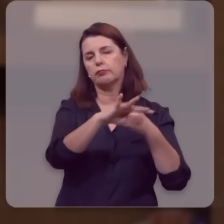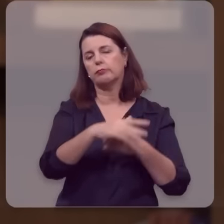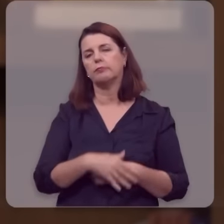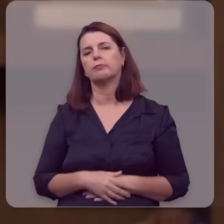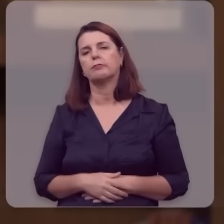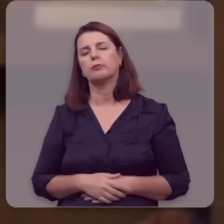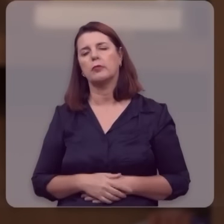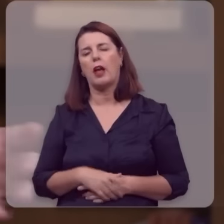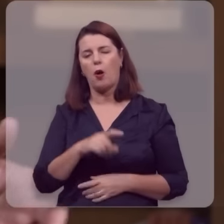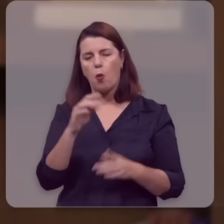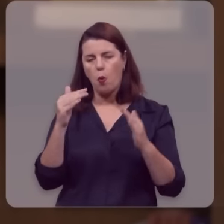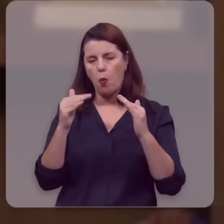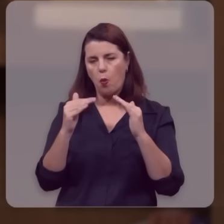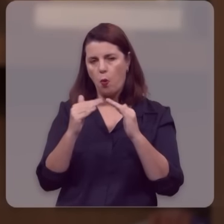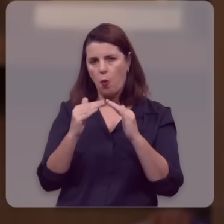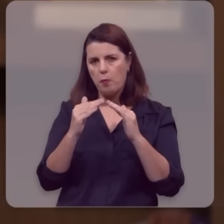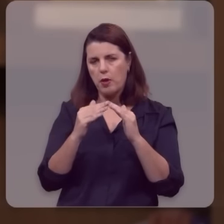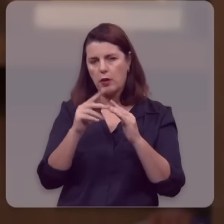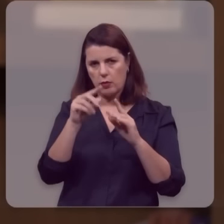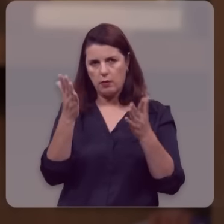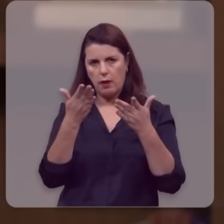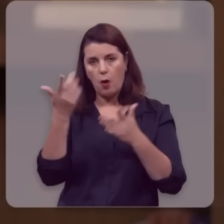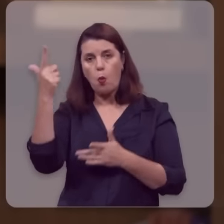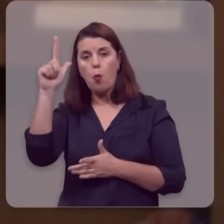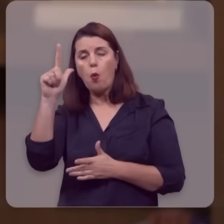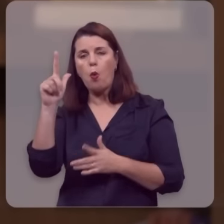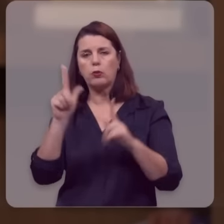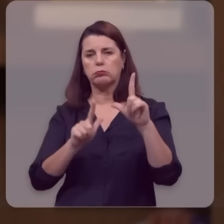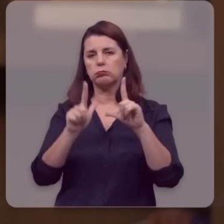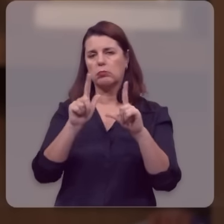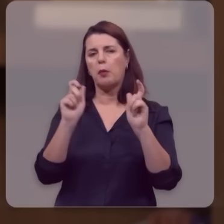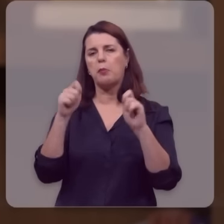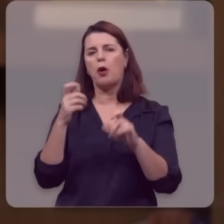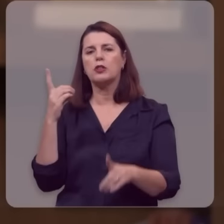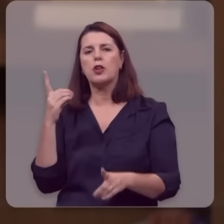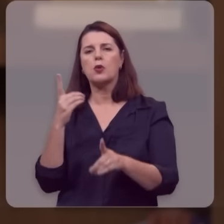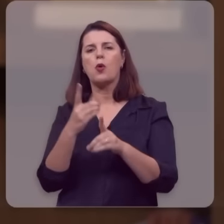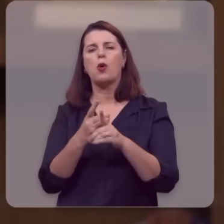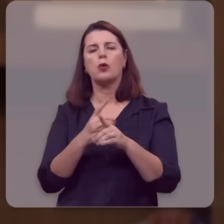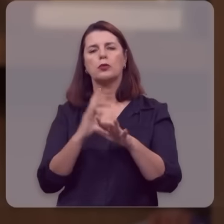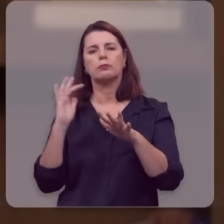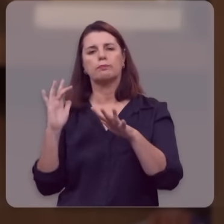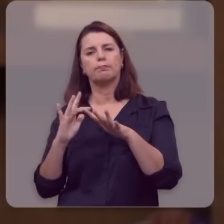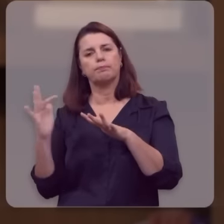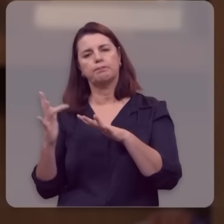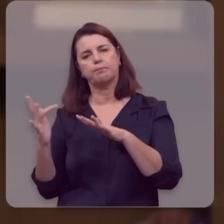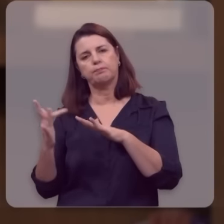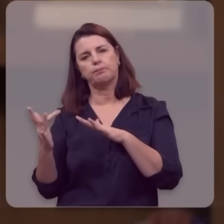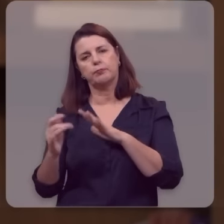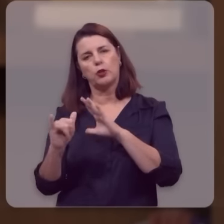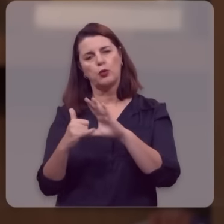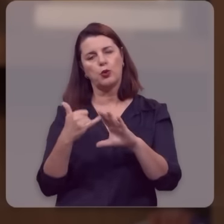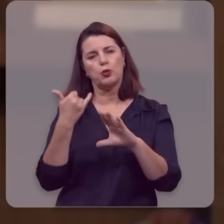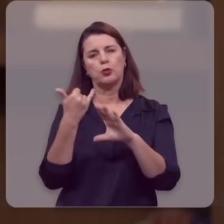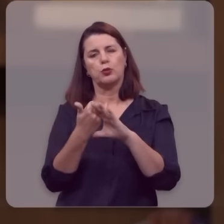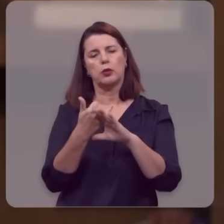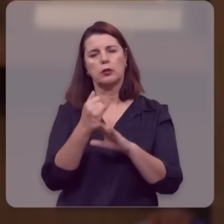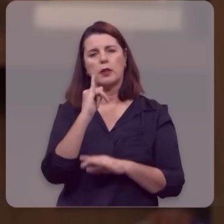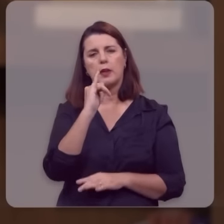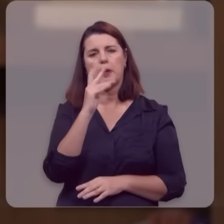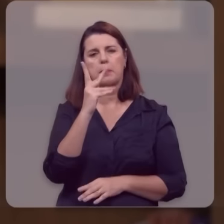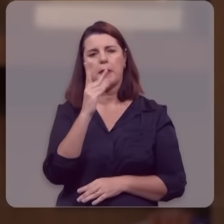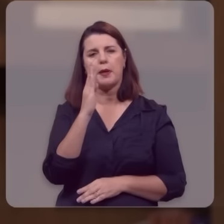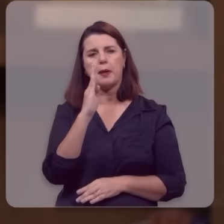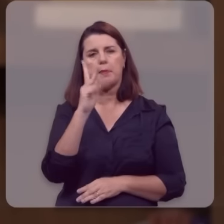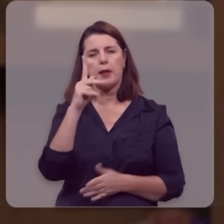tá combinado se você quiser ter acesso a outros programas você pode encontrá-los nos nossos canais no YouTube no IPB